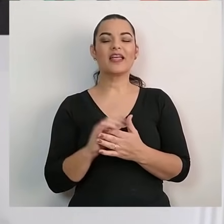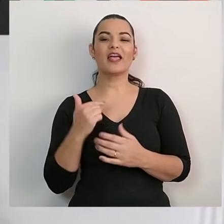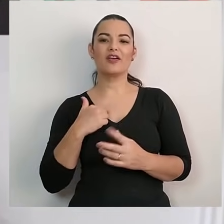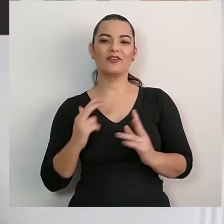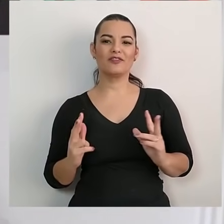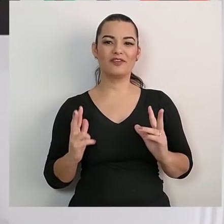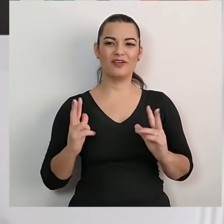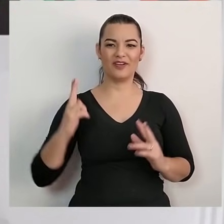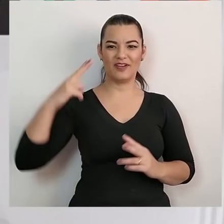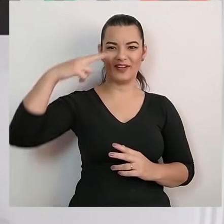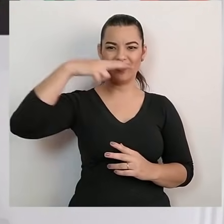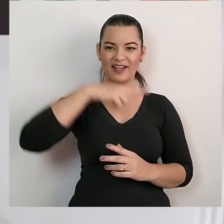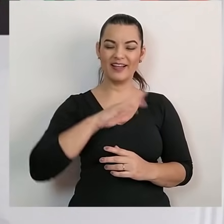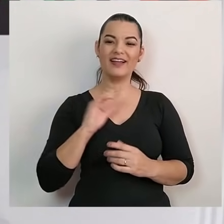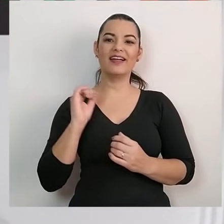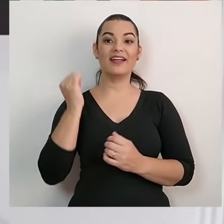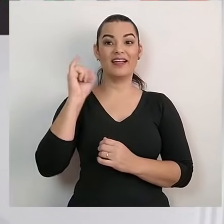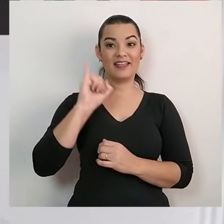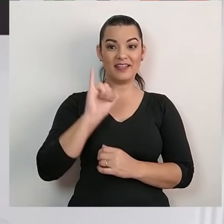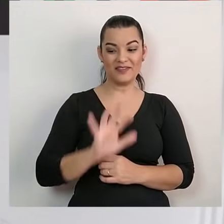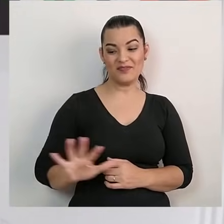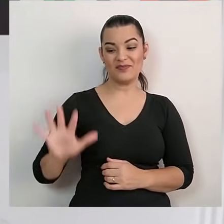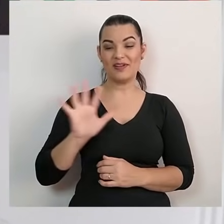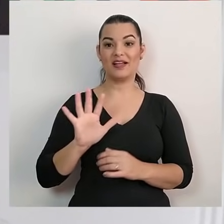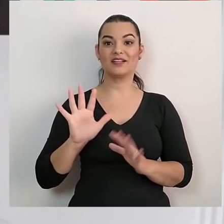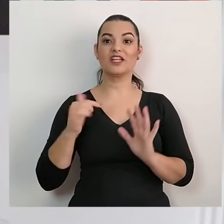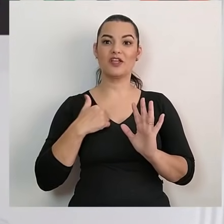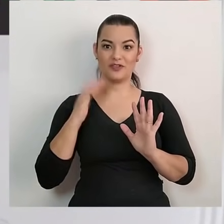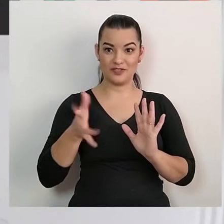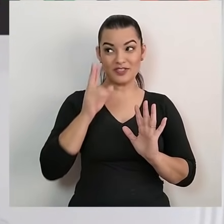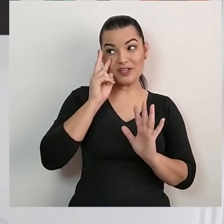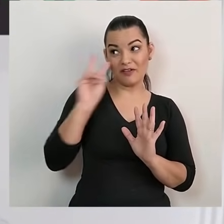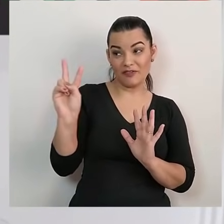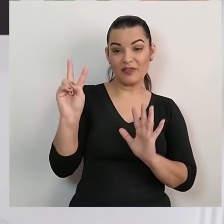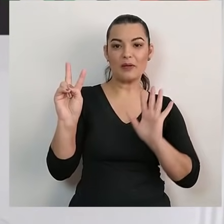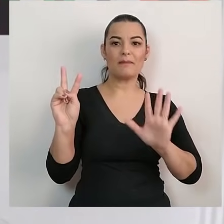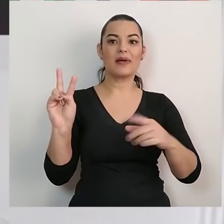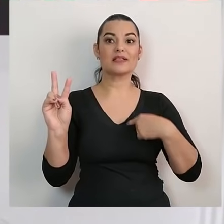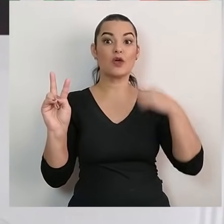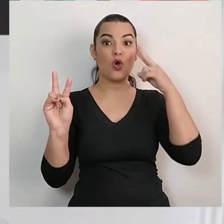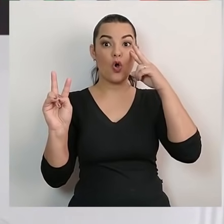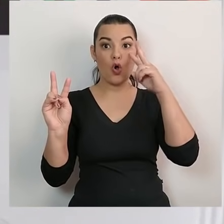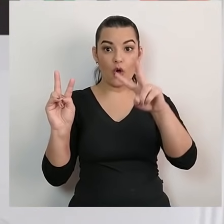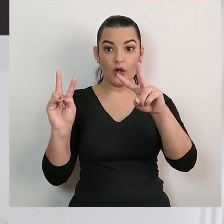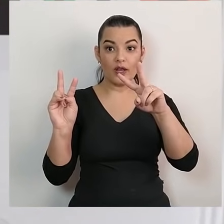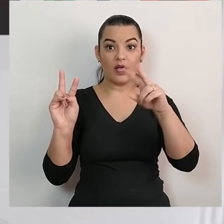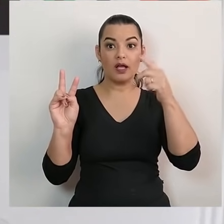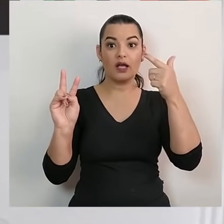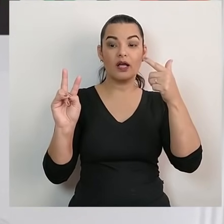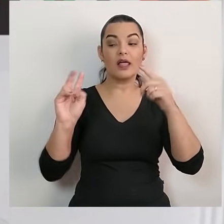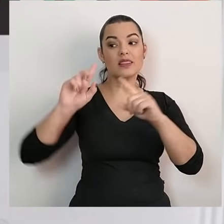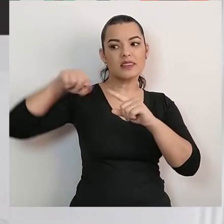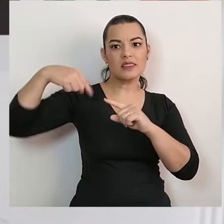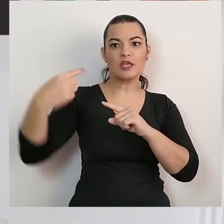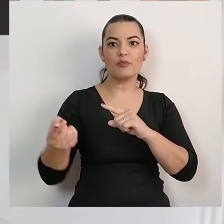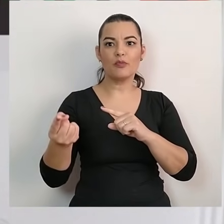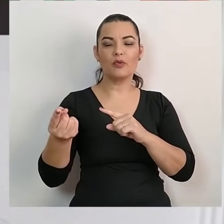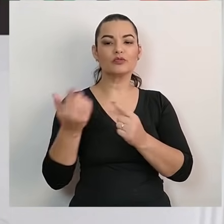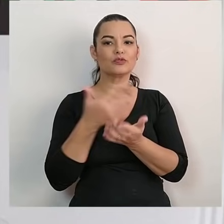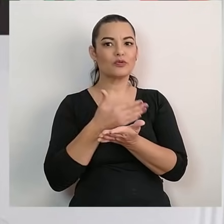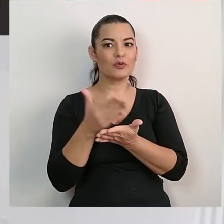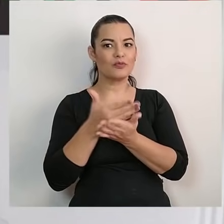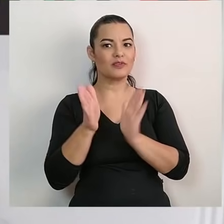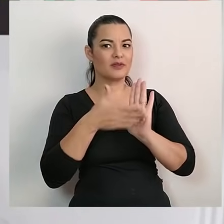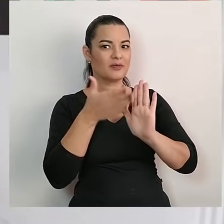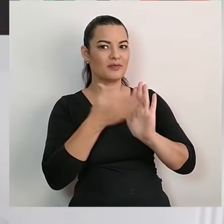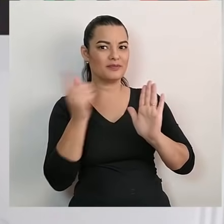mostrar a vocês, eu já vi quais são as imagens, mas eu não vou olhar depois que nós estivermos simulando a proposta,